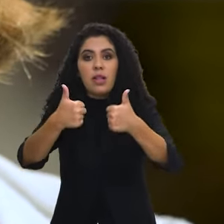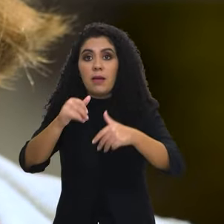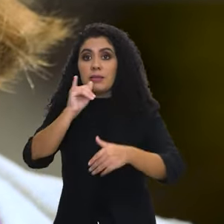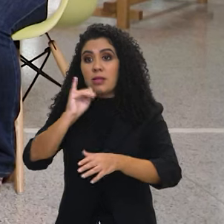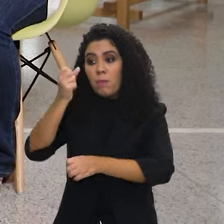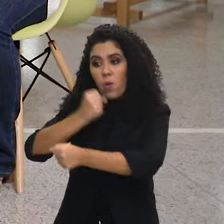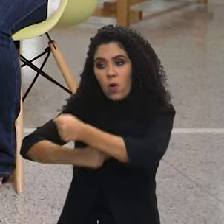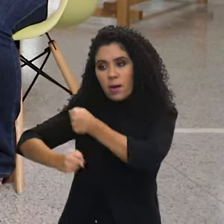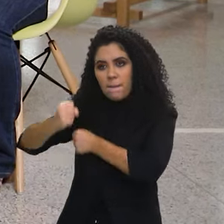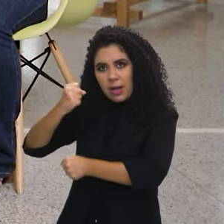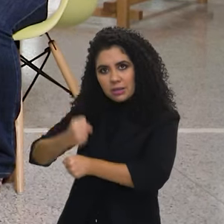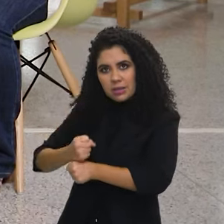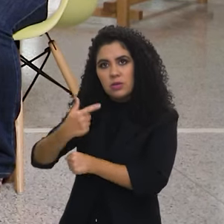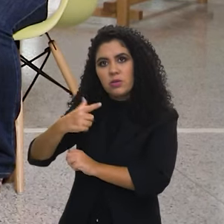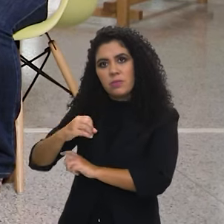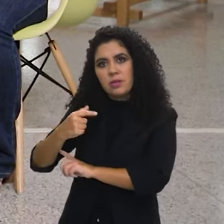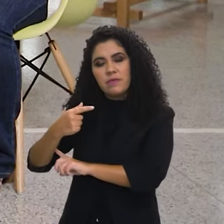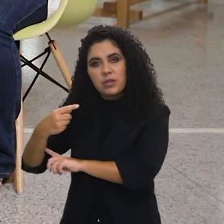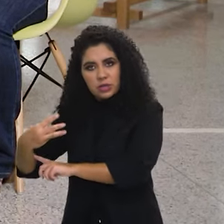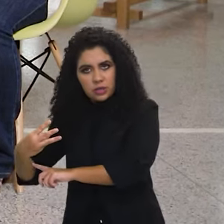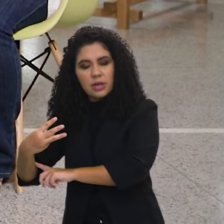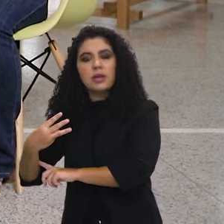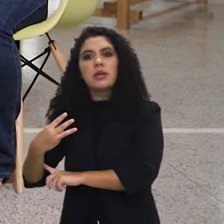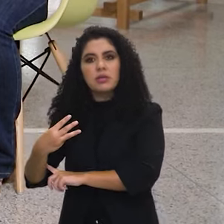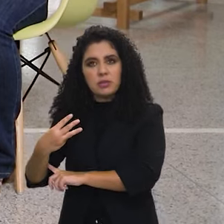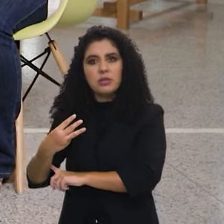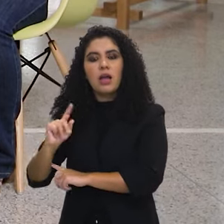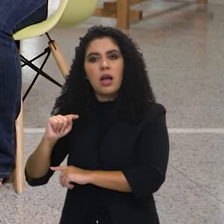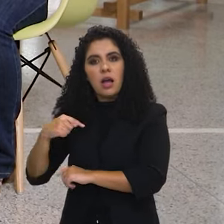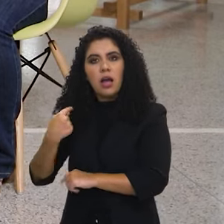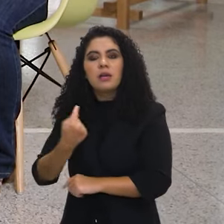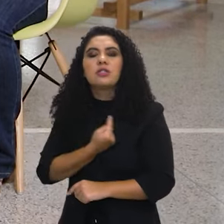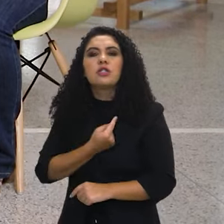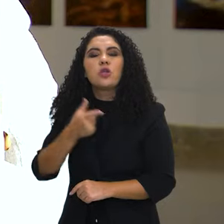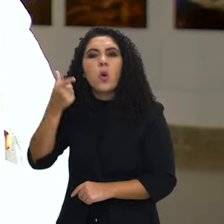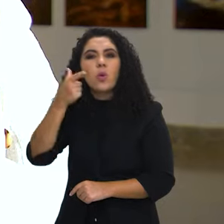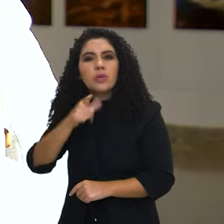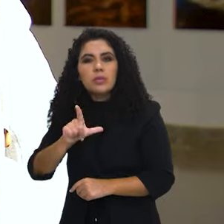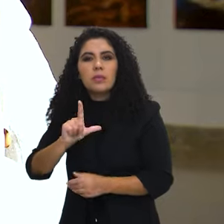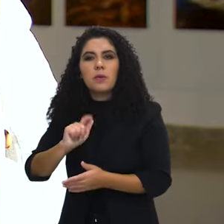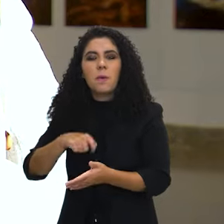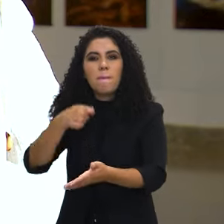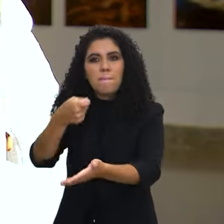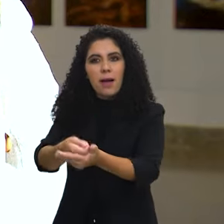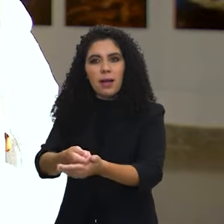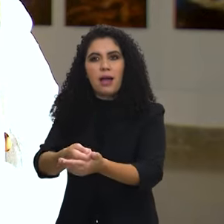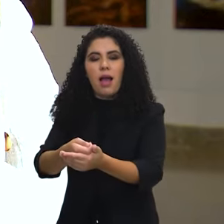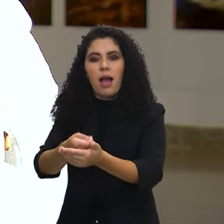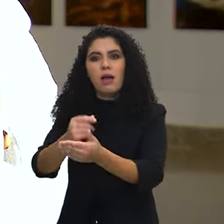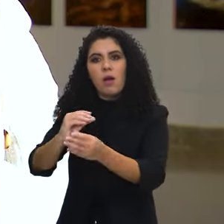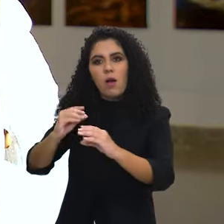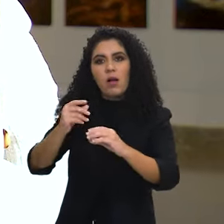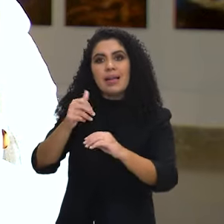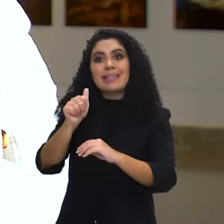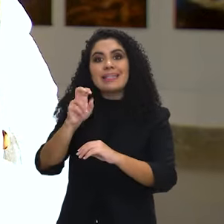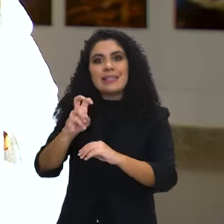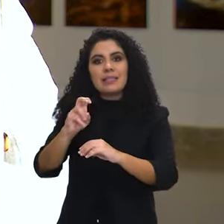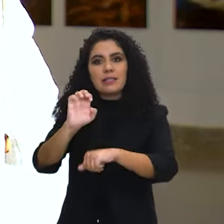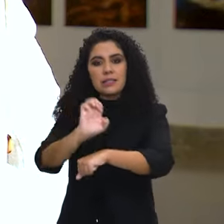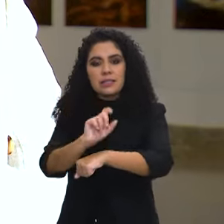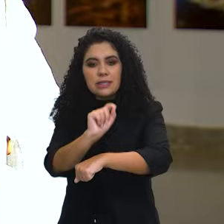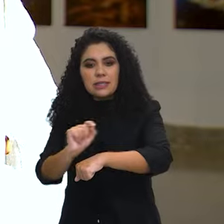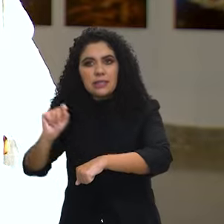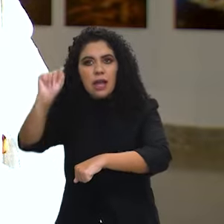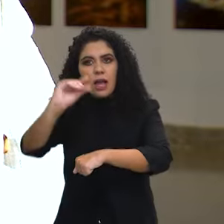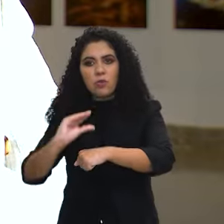o ano passado nós soltamos um edital desse nós conseguimos pagar para 15 estados agora nós